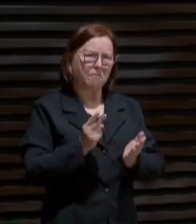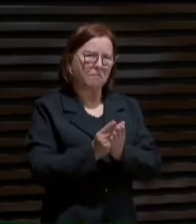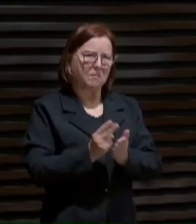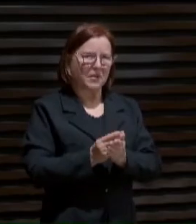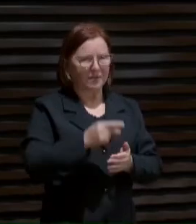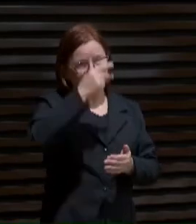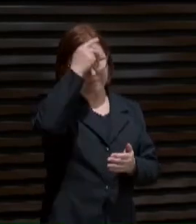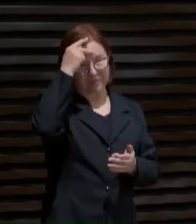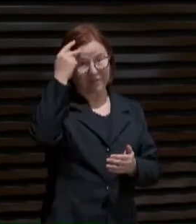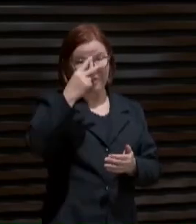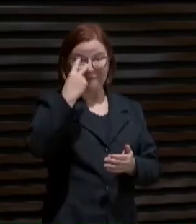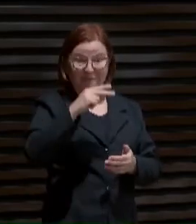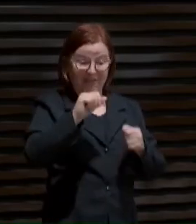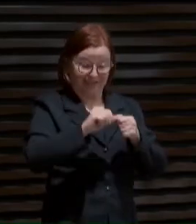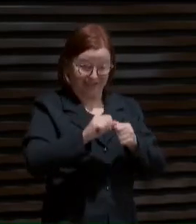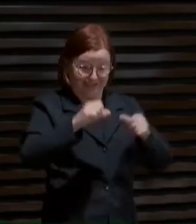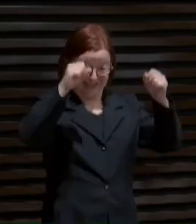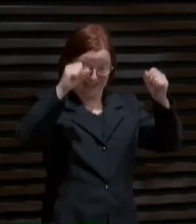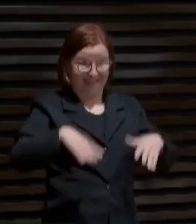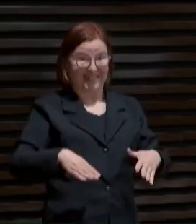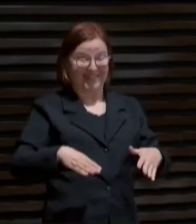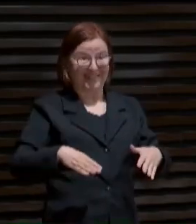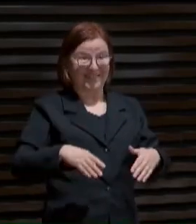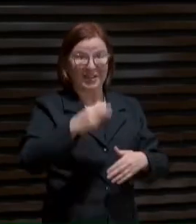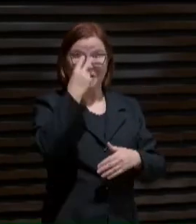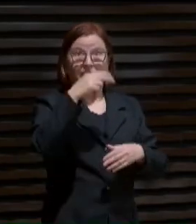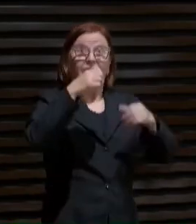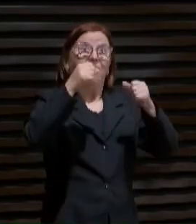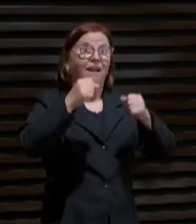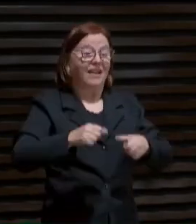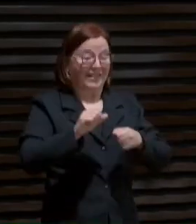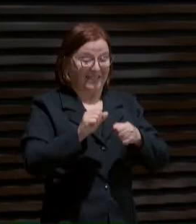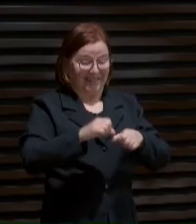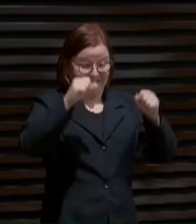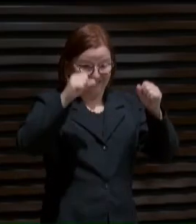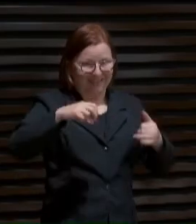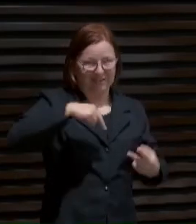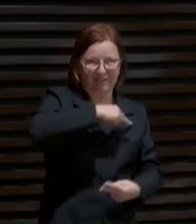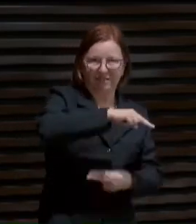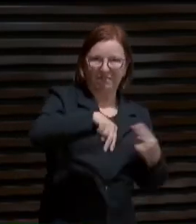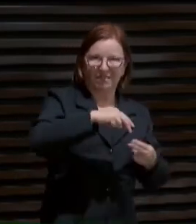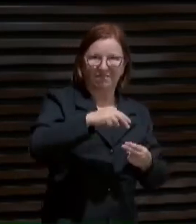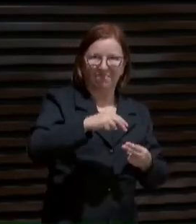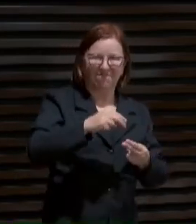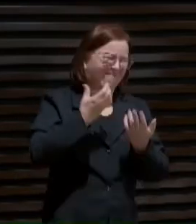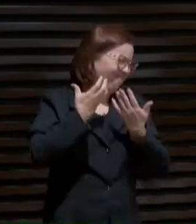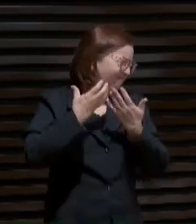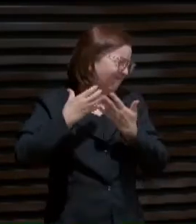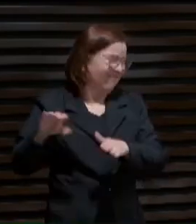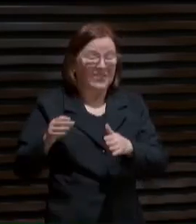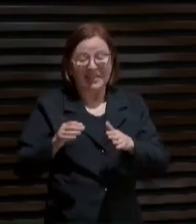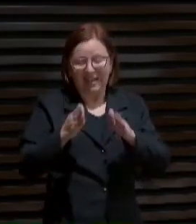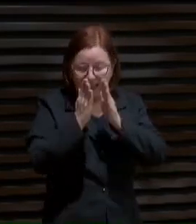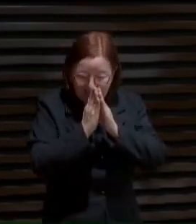considere haver um poder criador do universo não o trata como Deus ao recusar adorá-lo